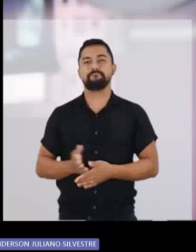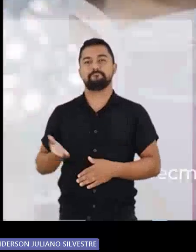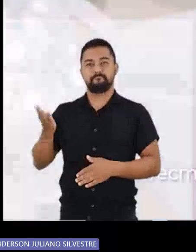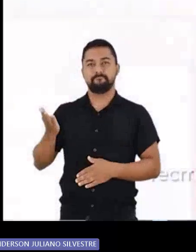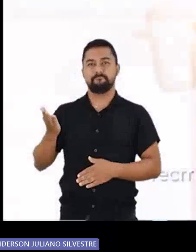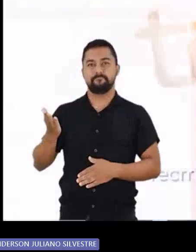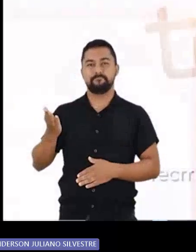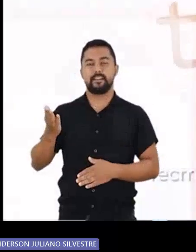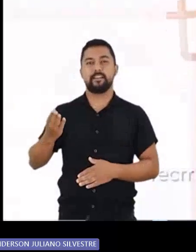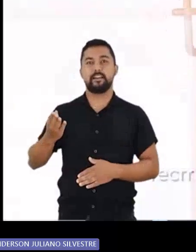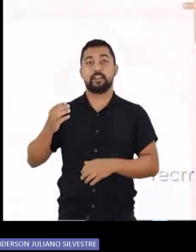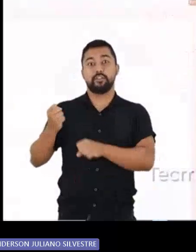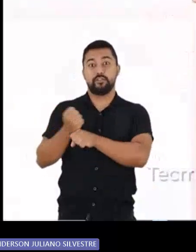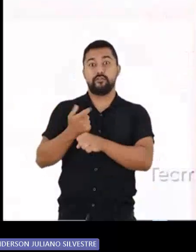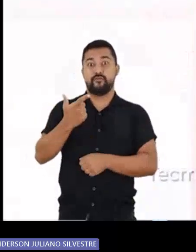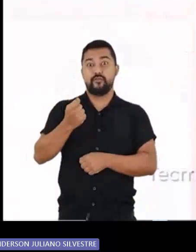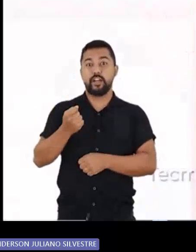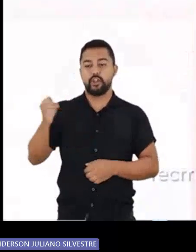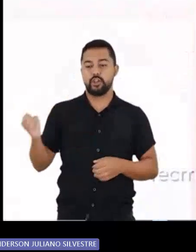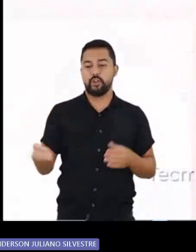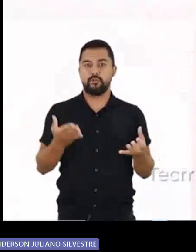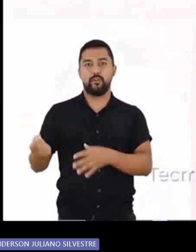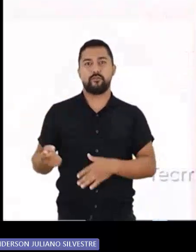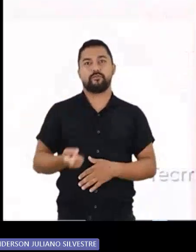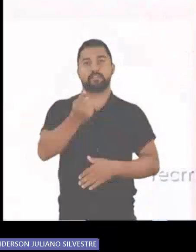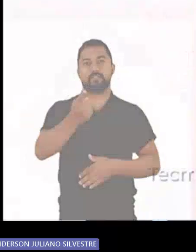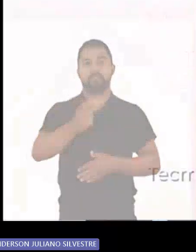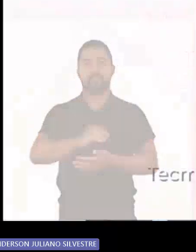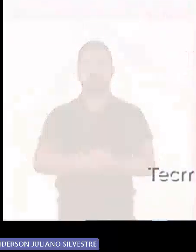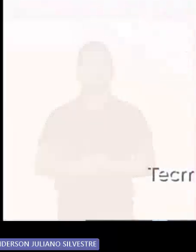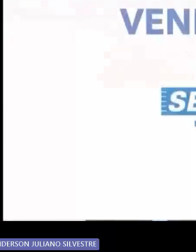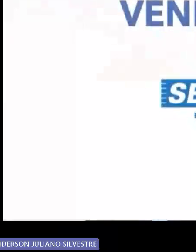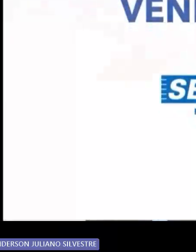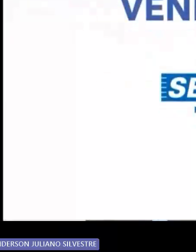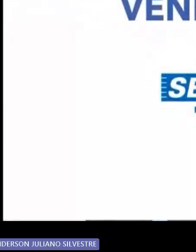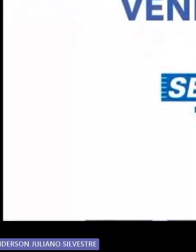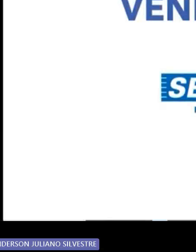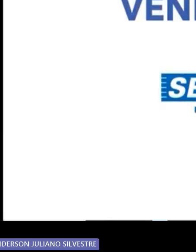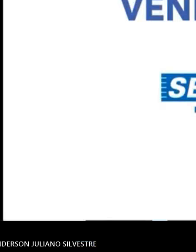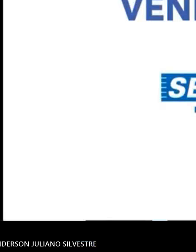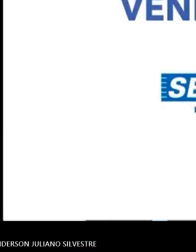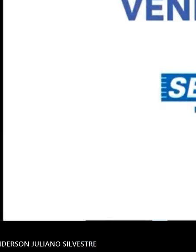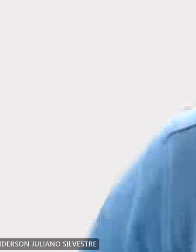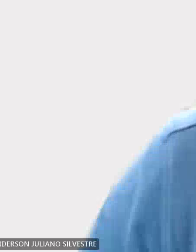você. TecMedic. Há 20 anos, inovando para você.